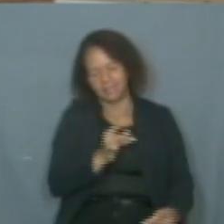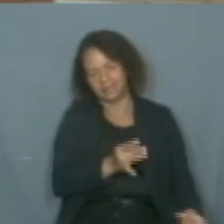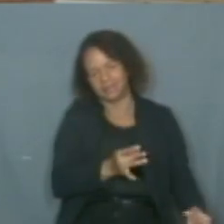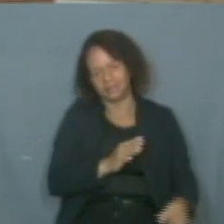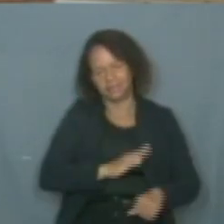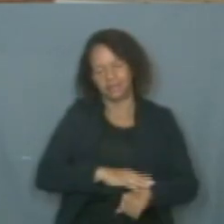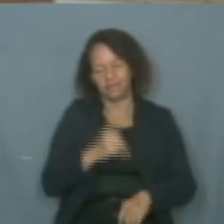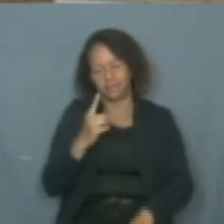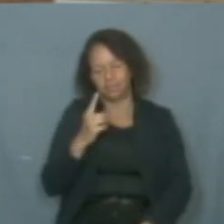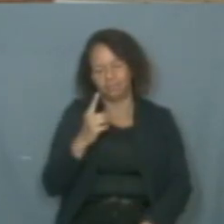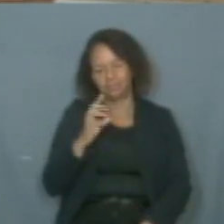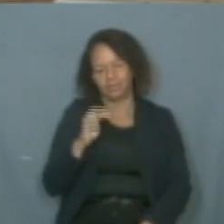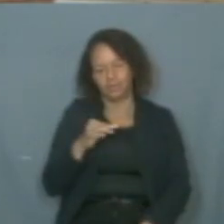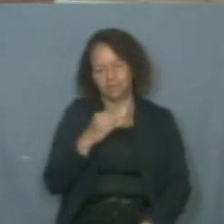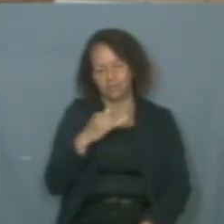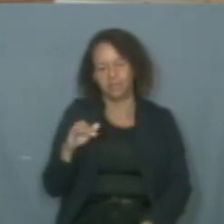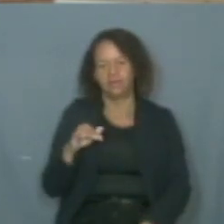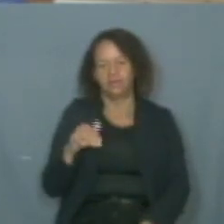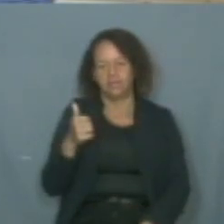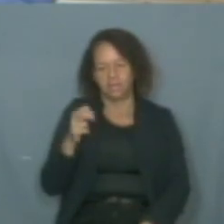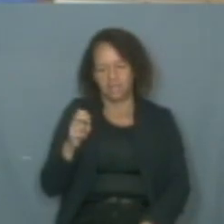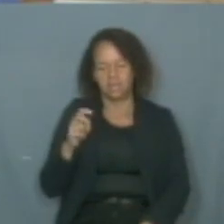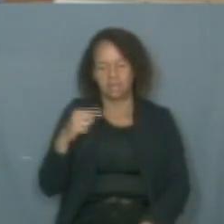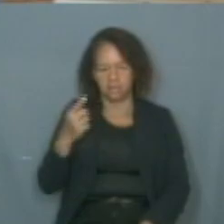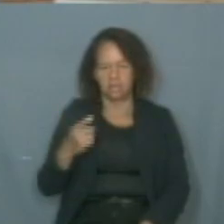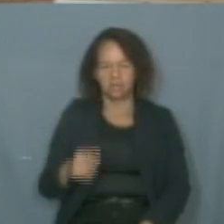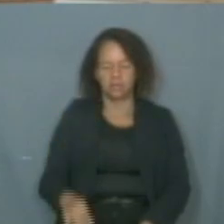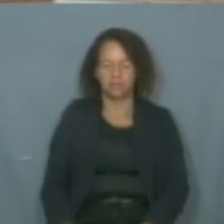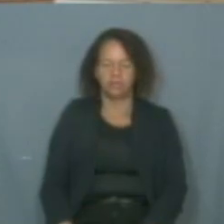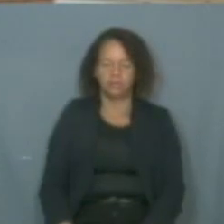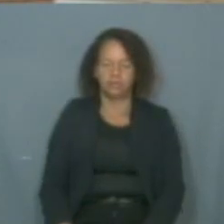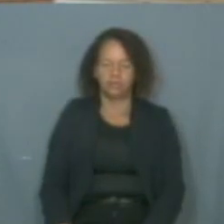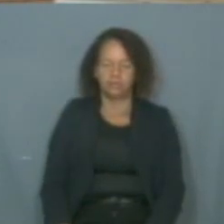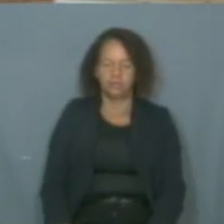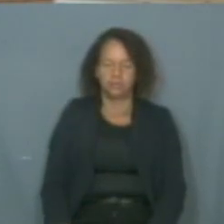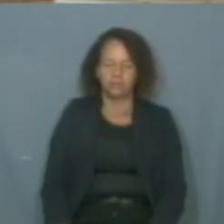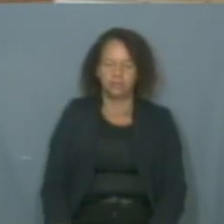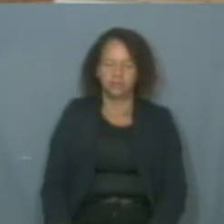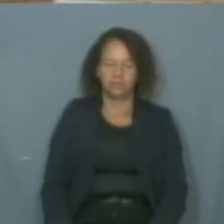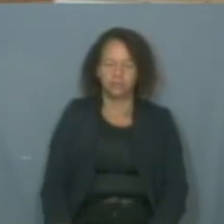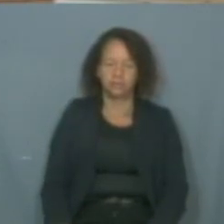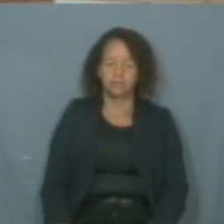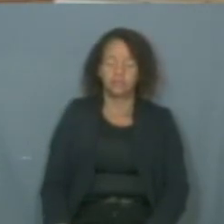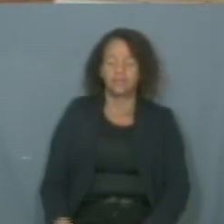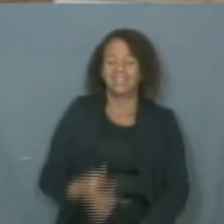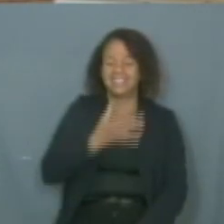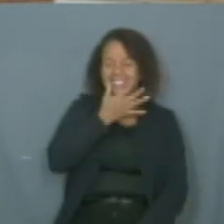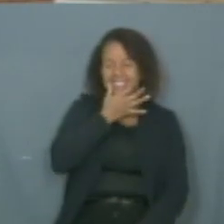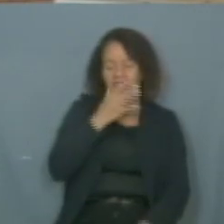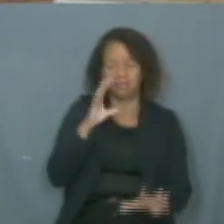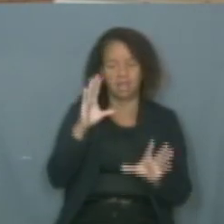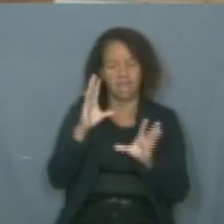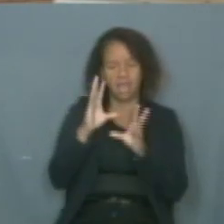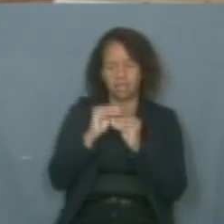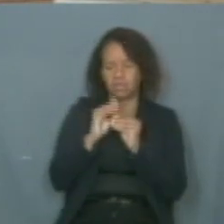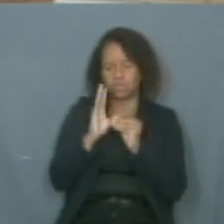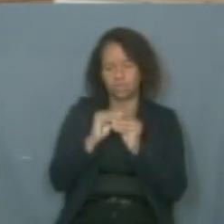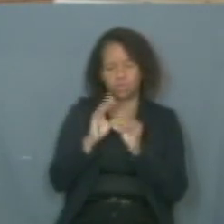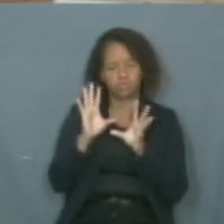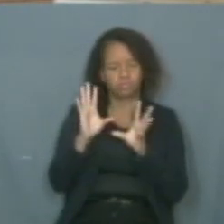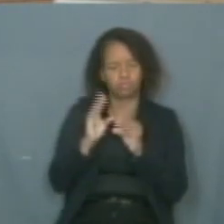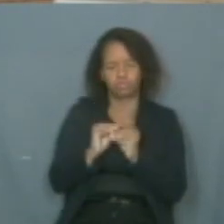faltar apenas 1 minuto e meio, mas nos próximos 15 já vou passar a parte do vereador Fred Ferreira. O que Eduardo falou resume muito bem o que a gente vive hoje